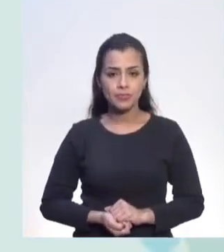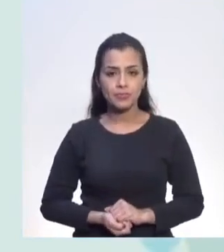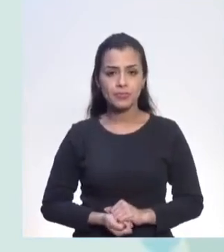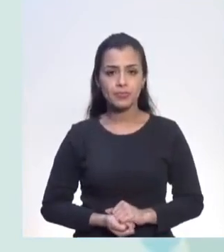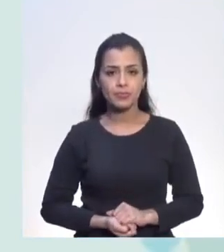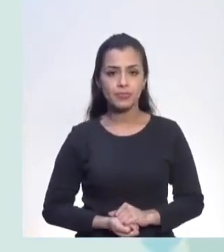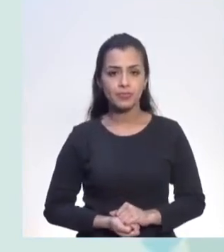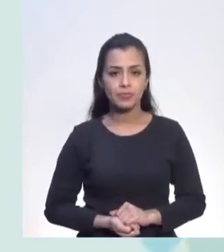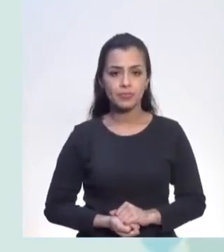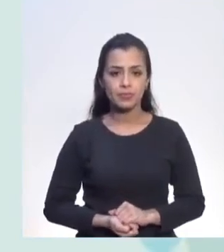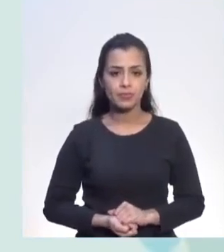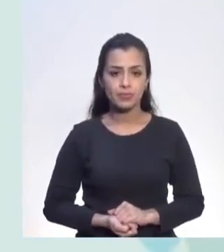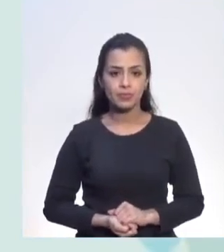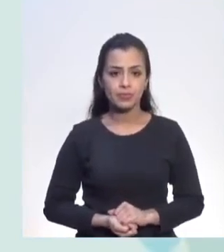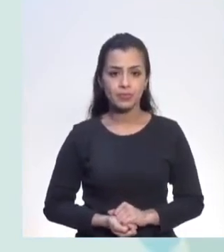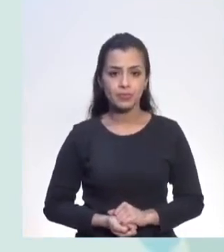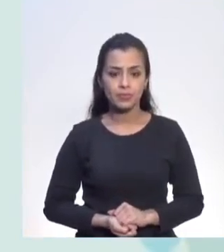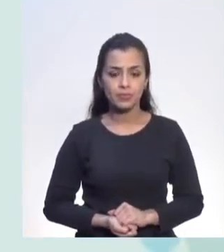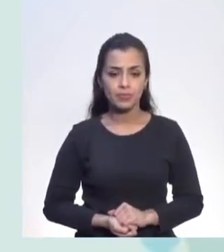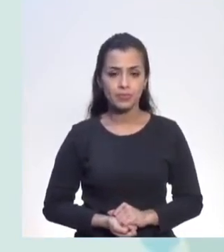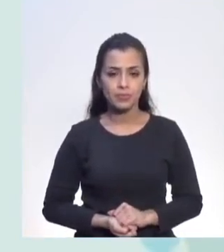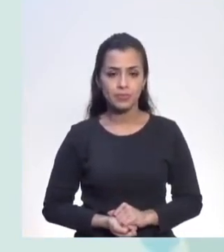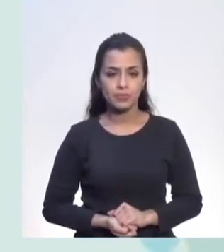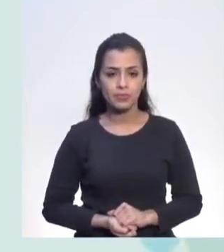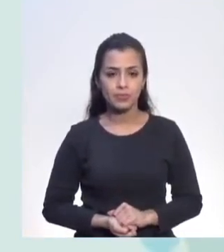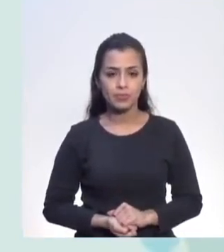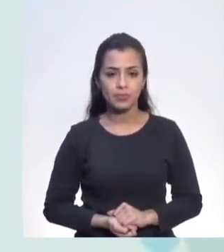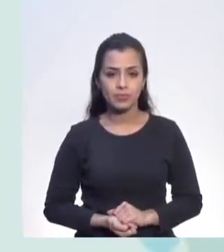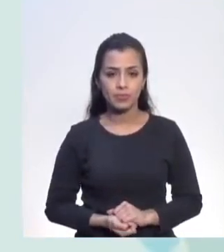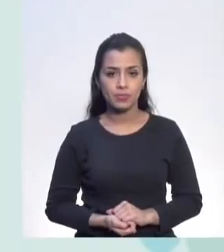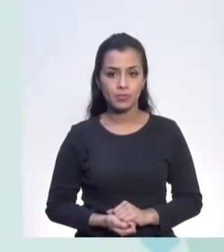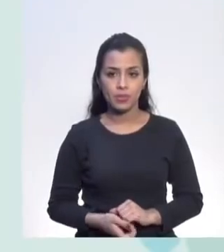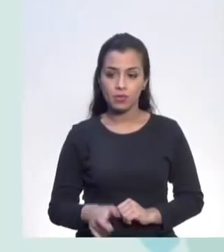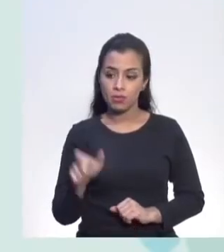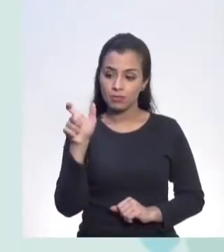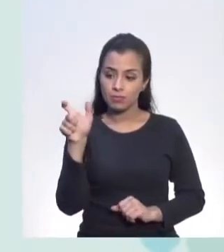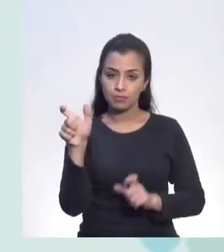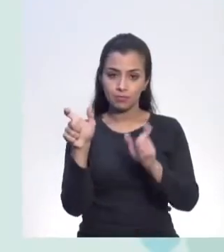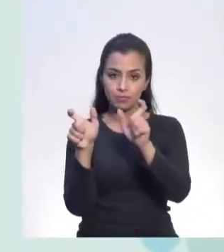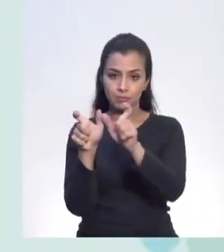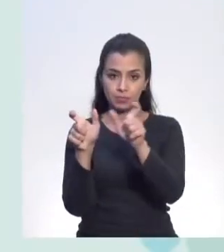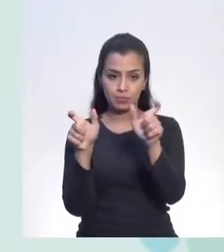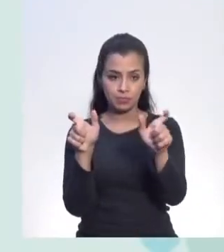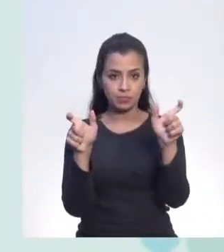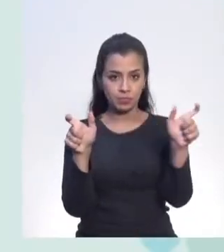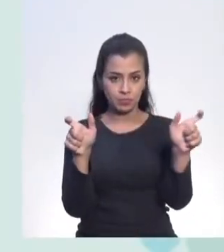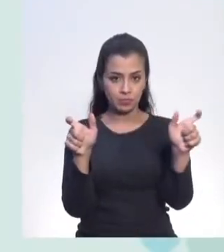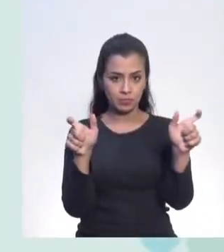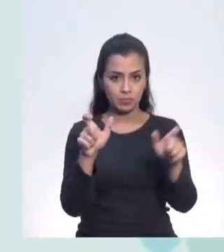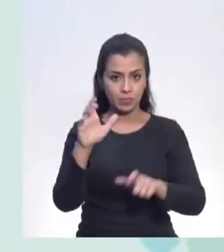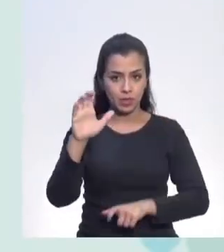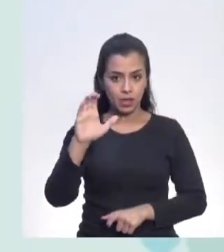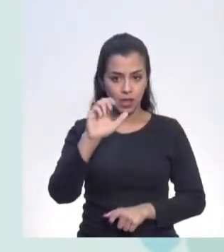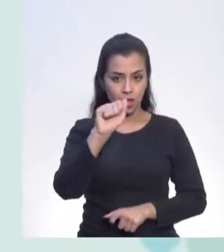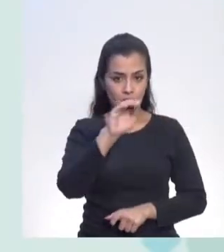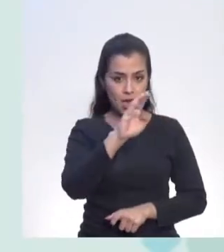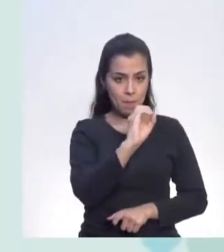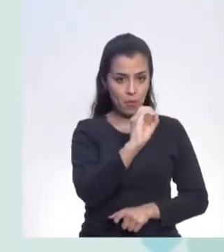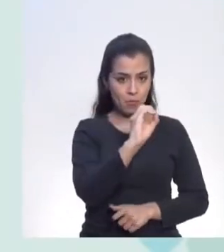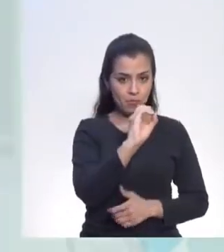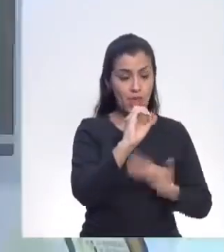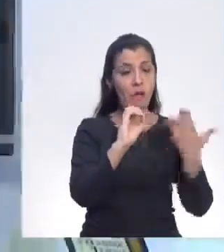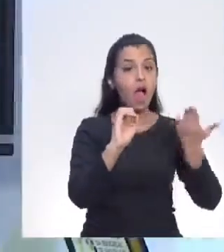Então, vou começar a pensar em 4 espaços. Neste momento, não tem letra